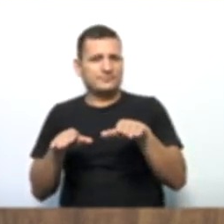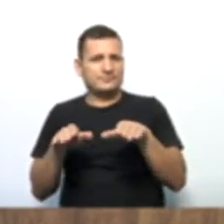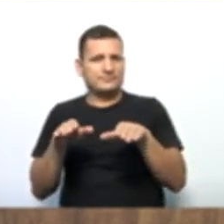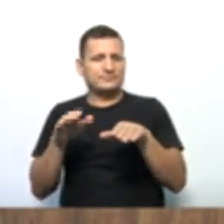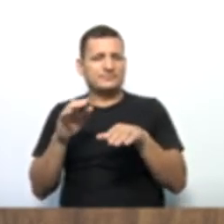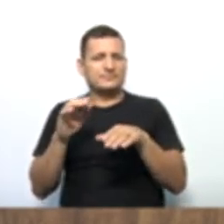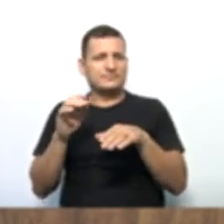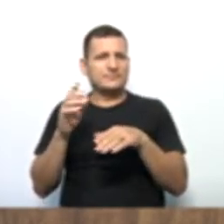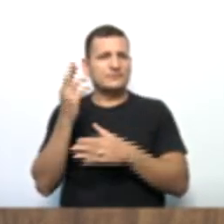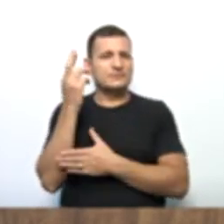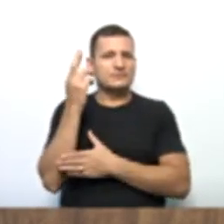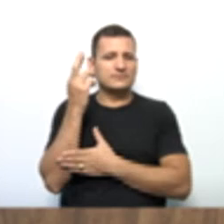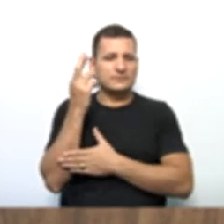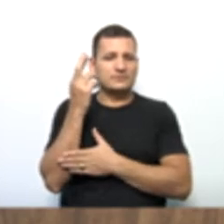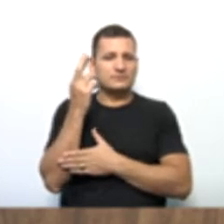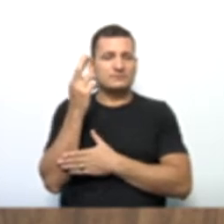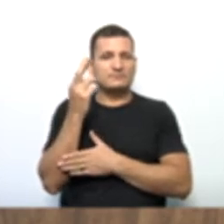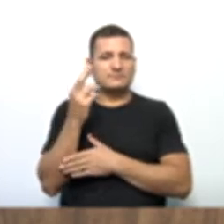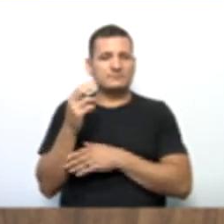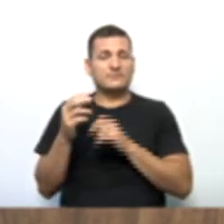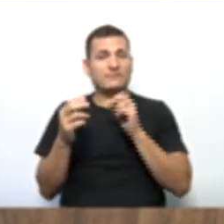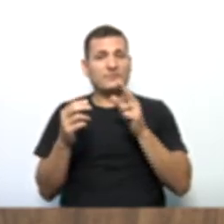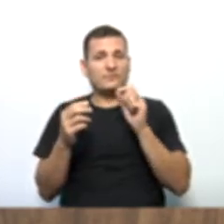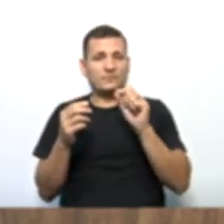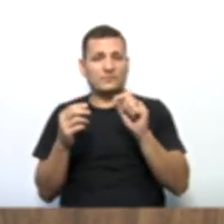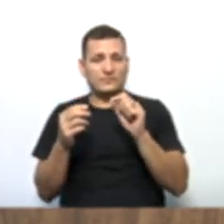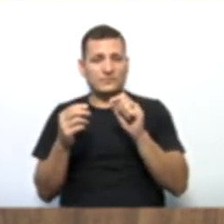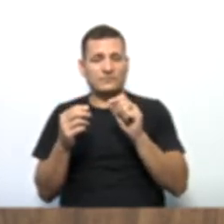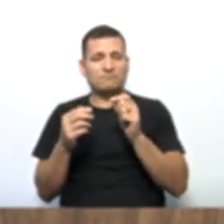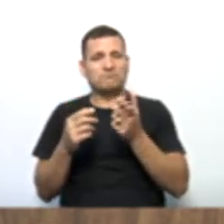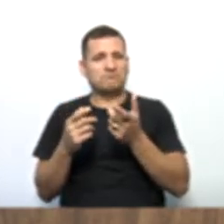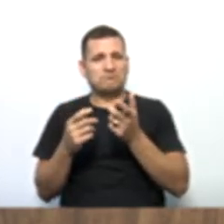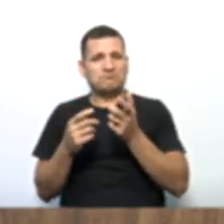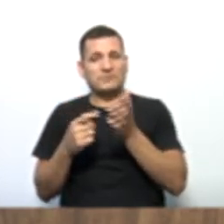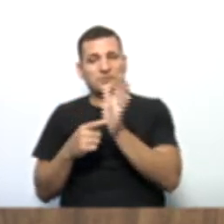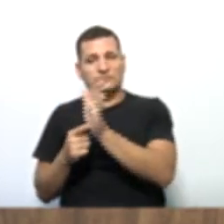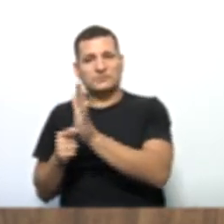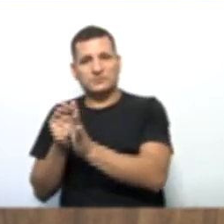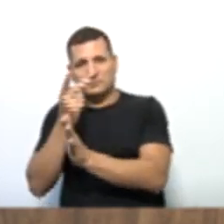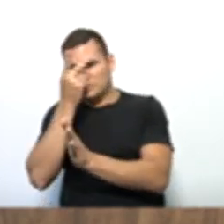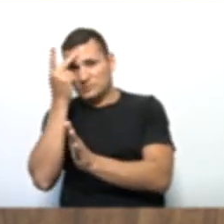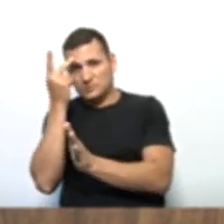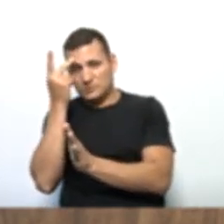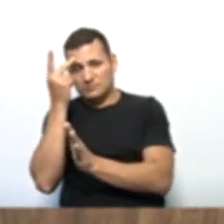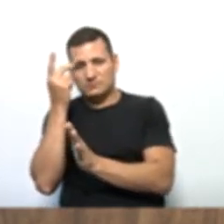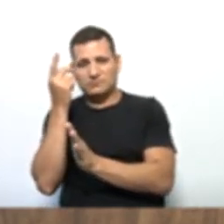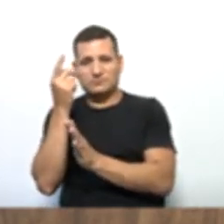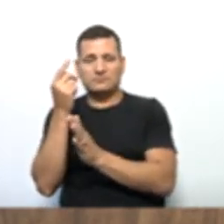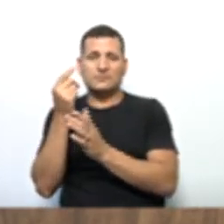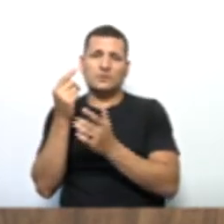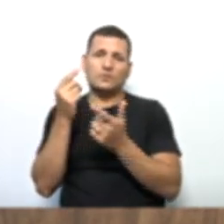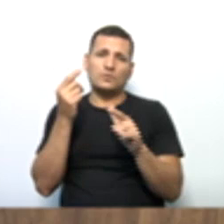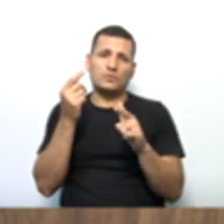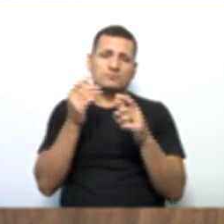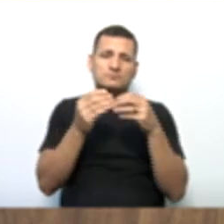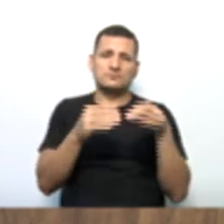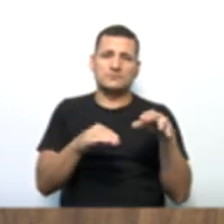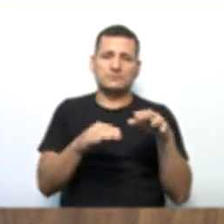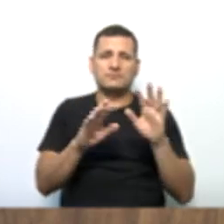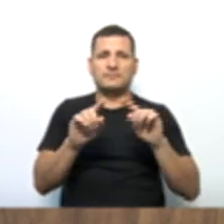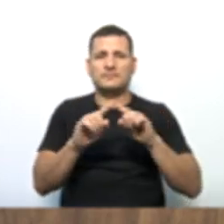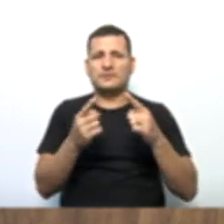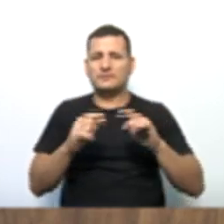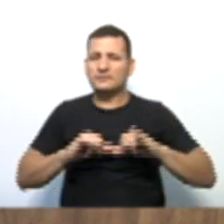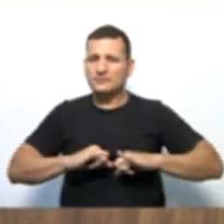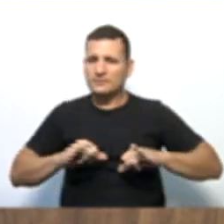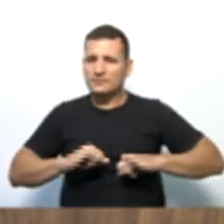pessoas ou ocasionar o maior número de benefícios, né, e o menor número de sofrimento, de